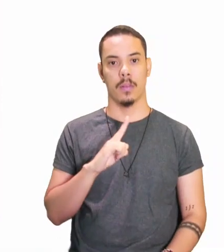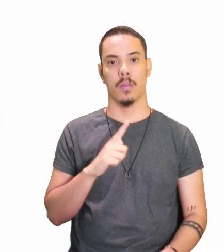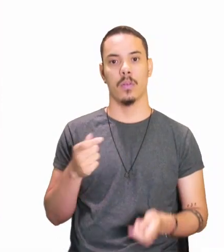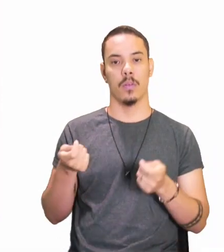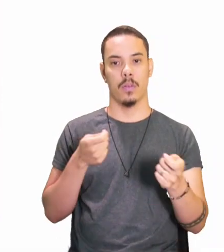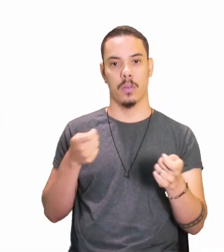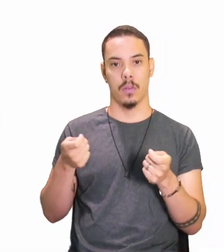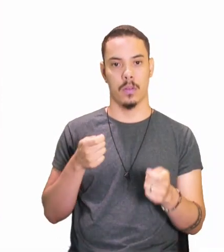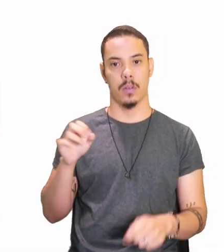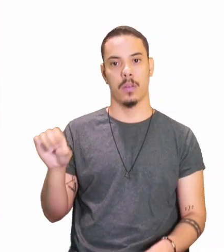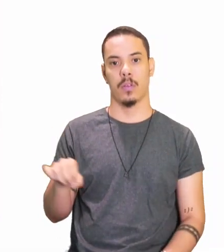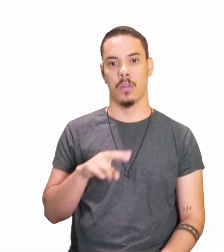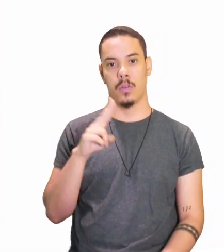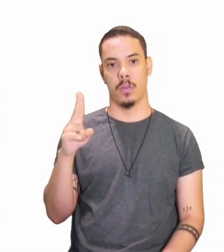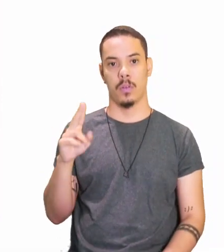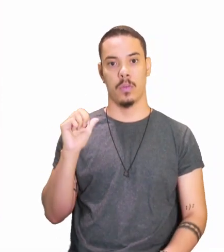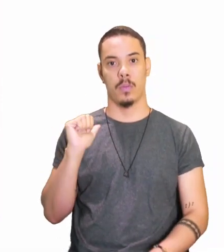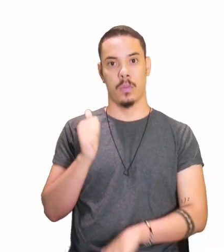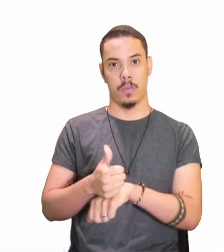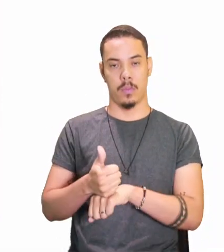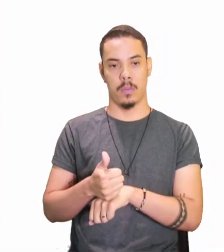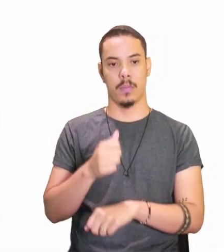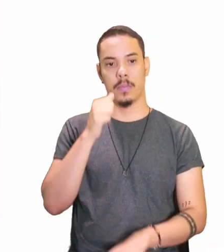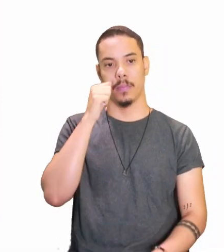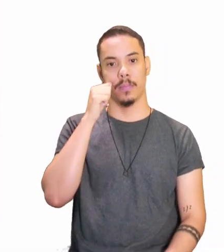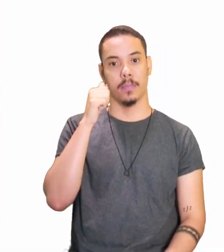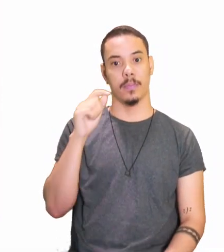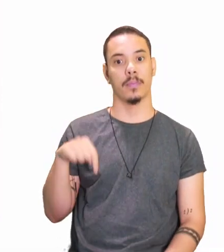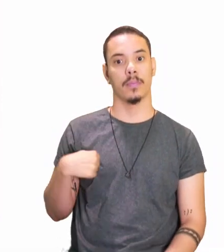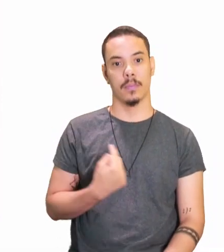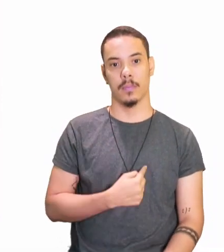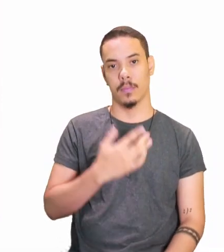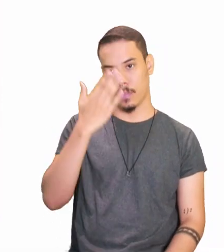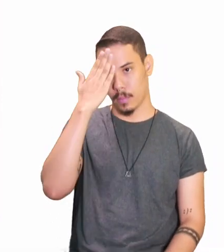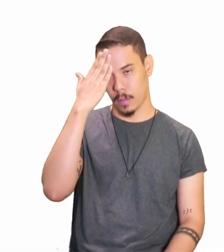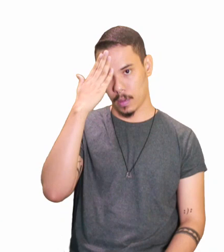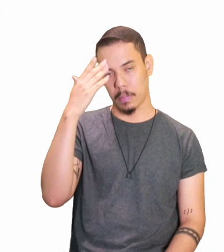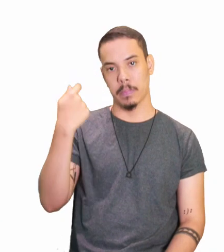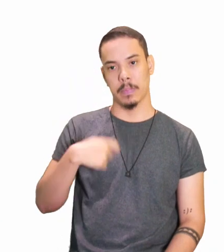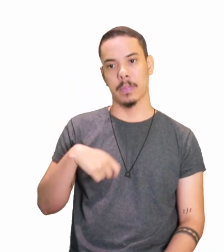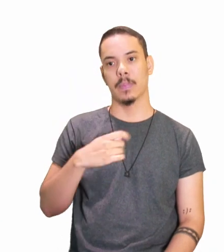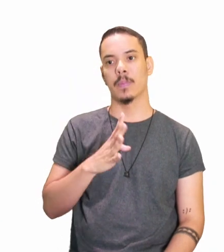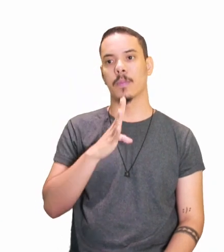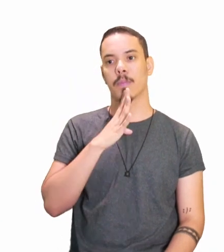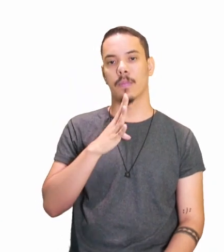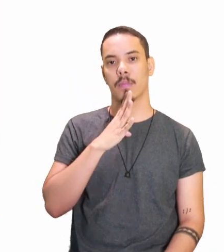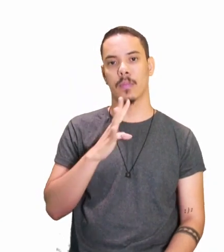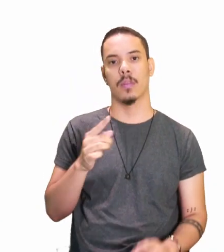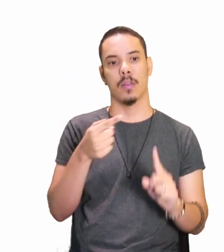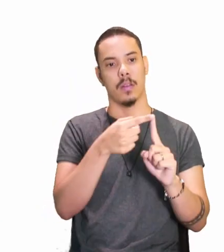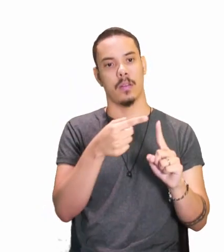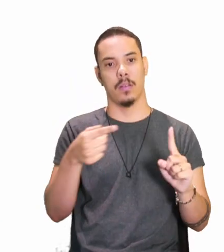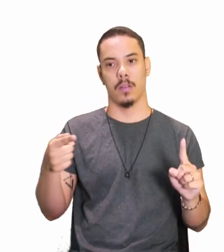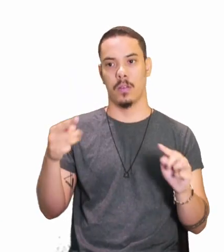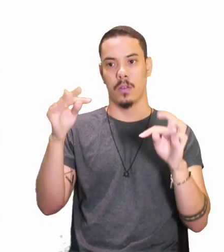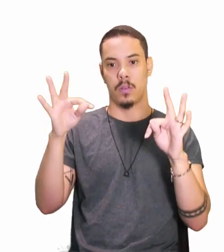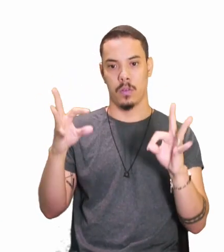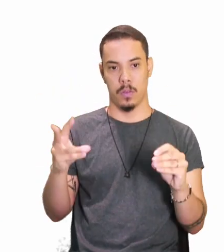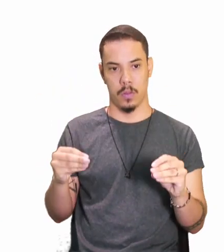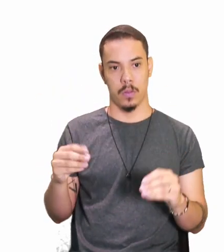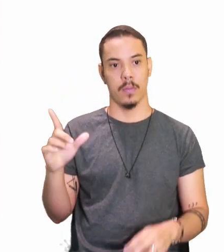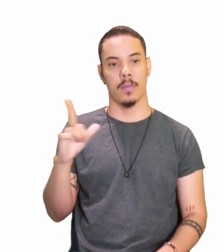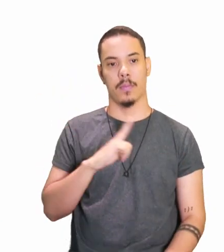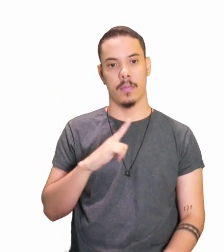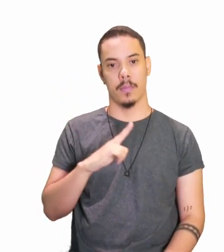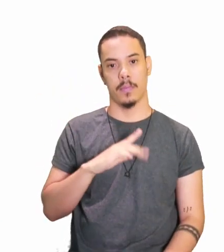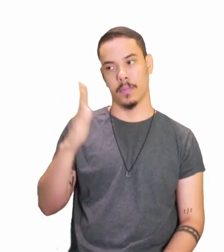ou subordinação. Aqui, para saber disso, é necessário você conhecer as orações, né? Aqui tem a